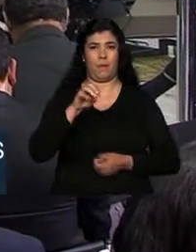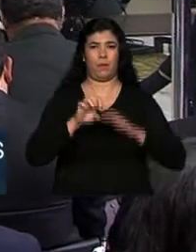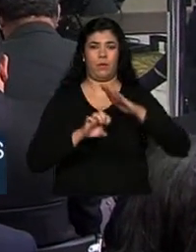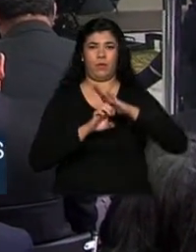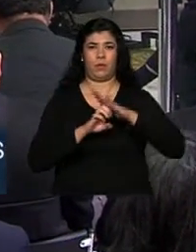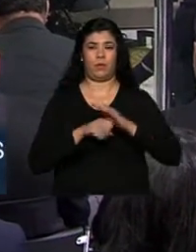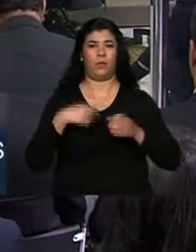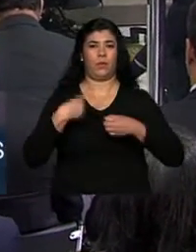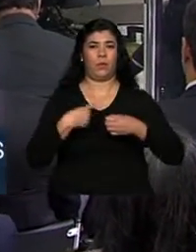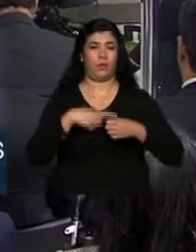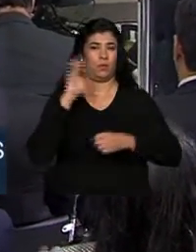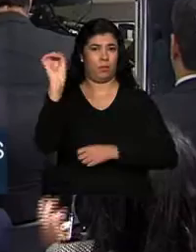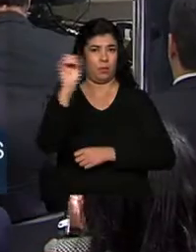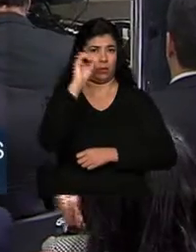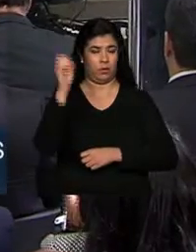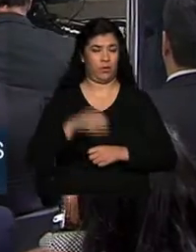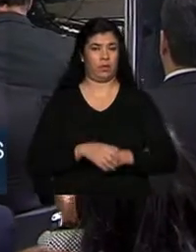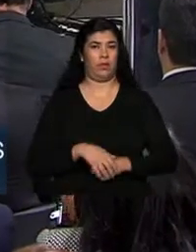Grande do Sul.